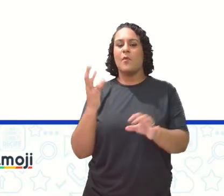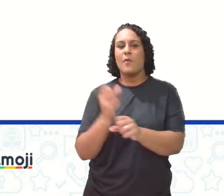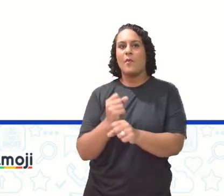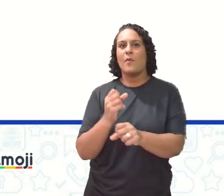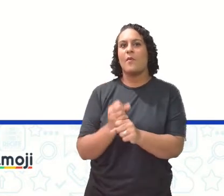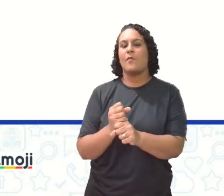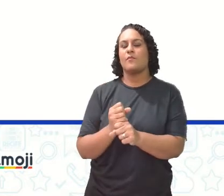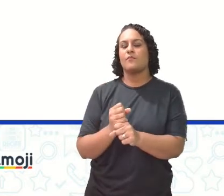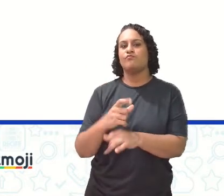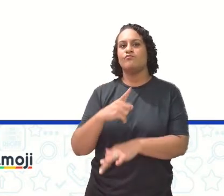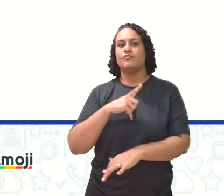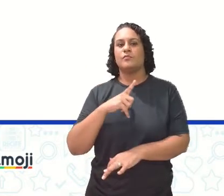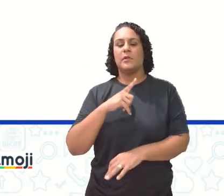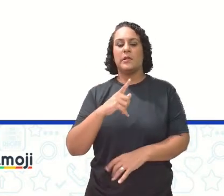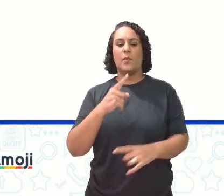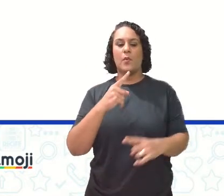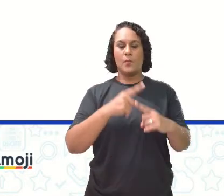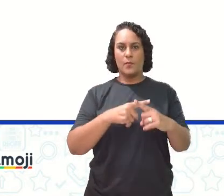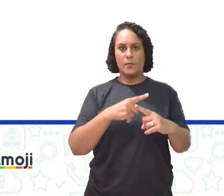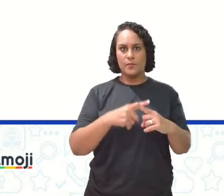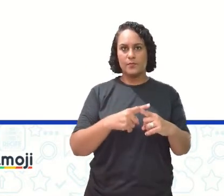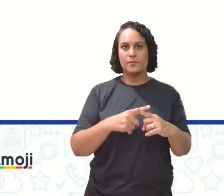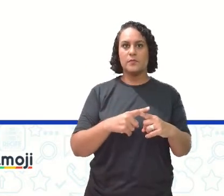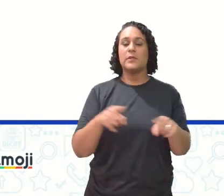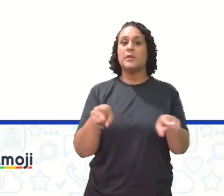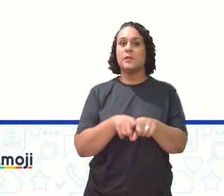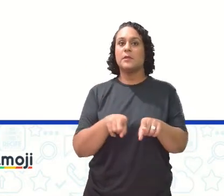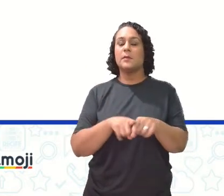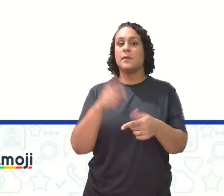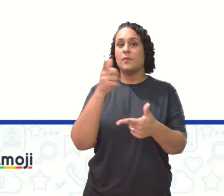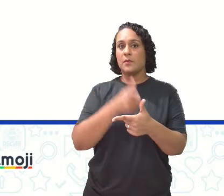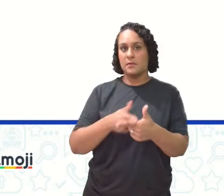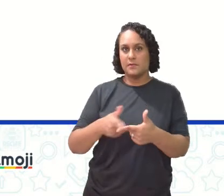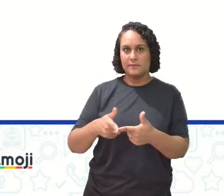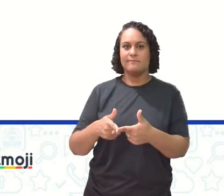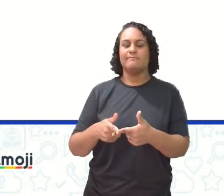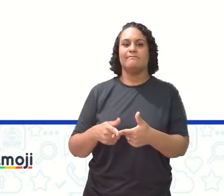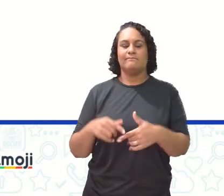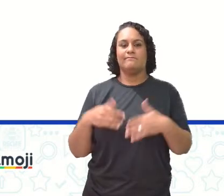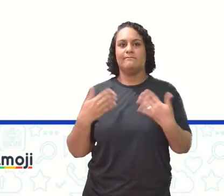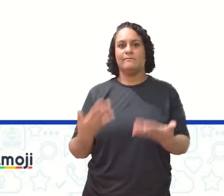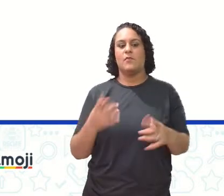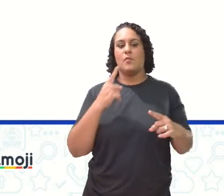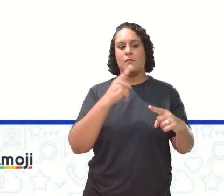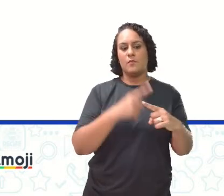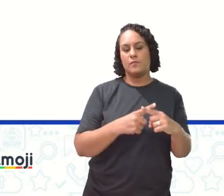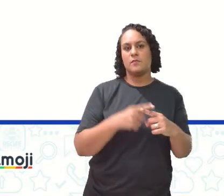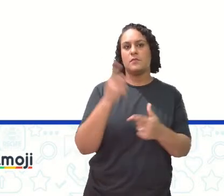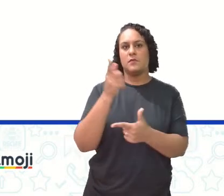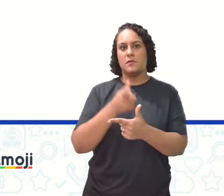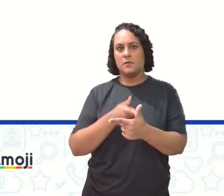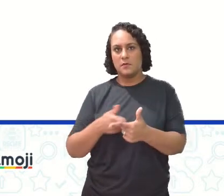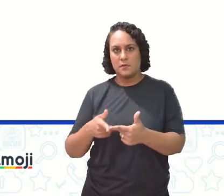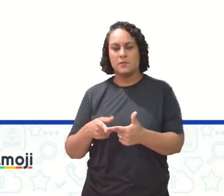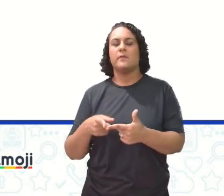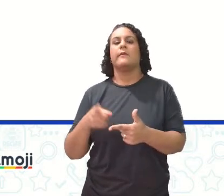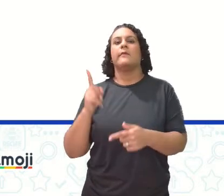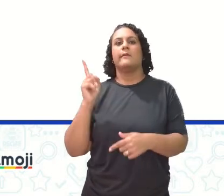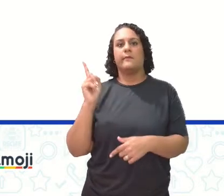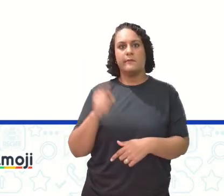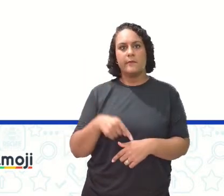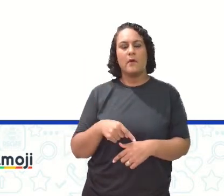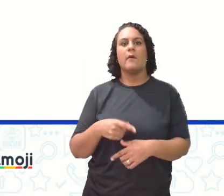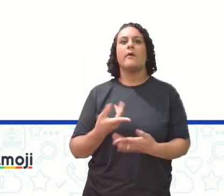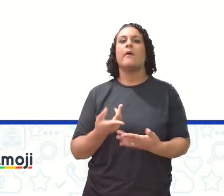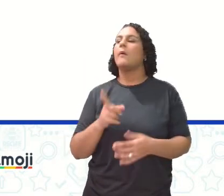tem aí, eu tenho uma multiplicação e tenho uma divisão. Então, multiplicação e divisão, eles estão